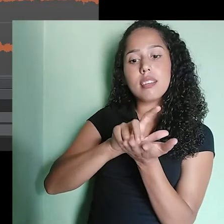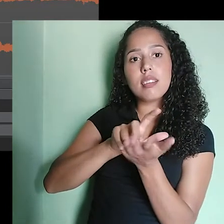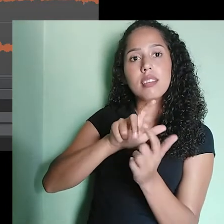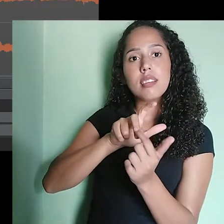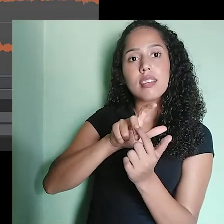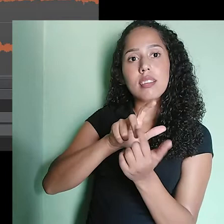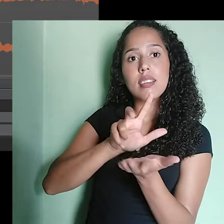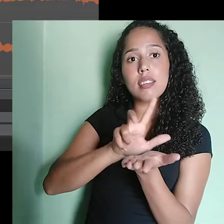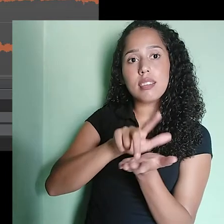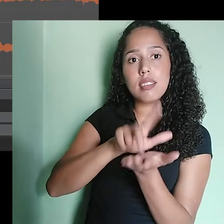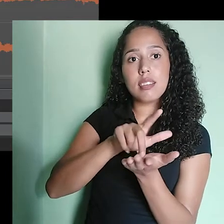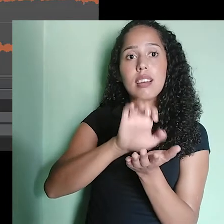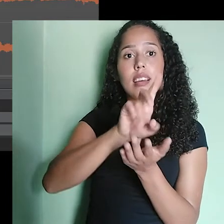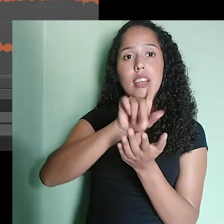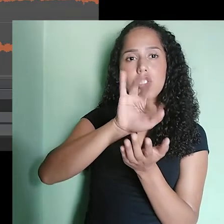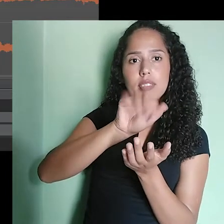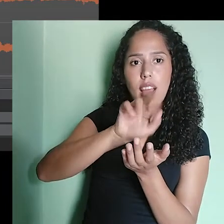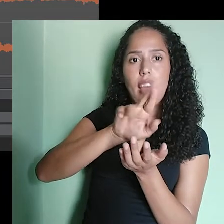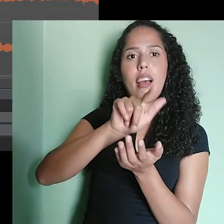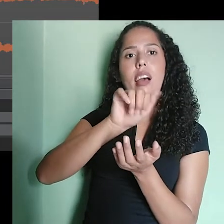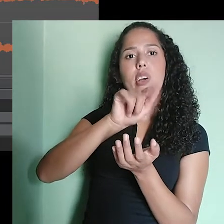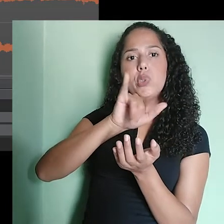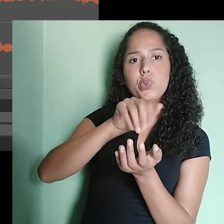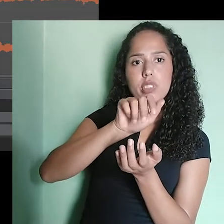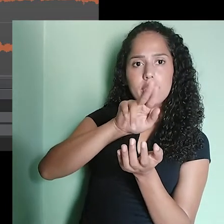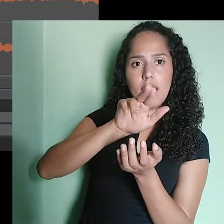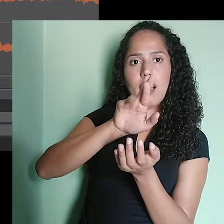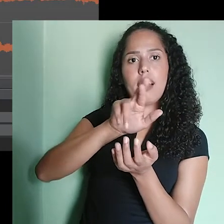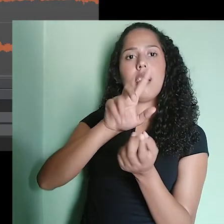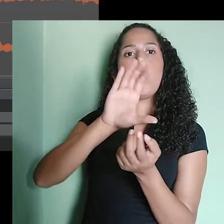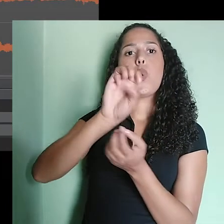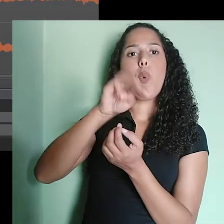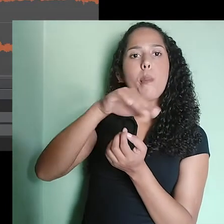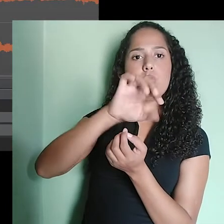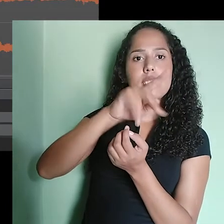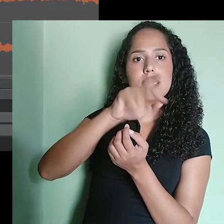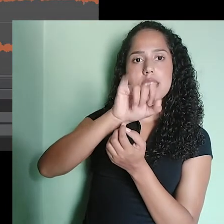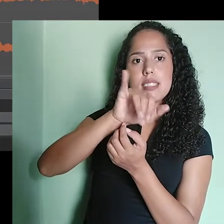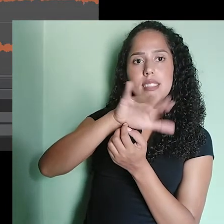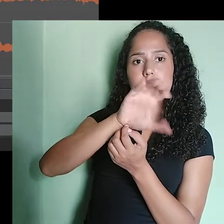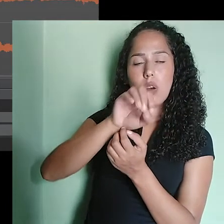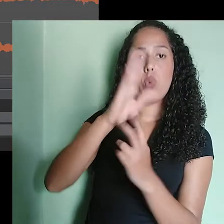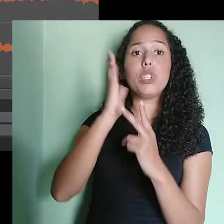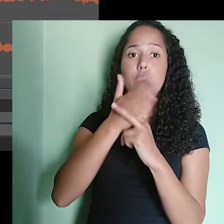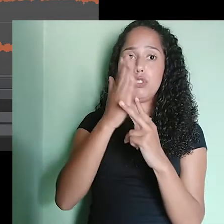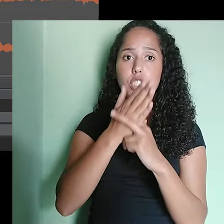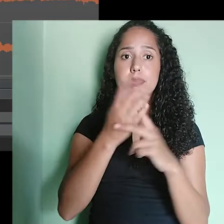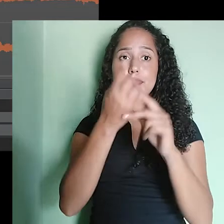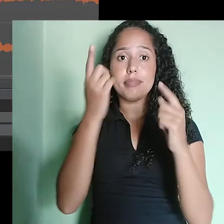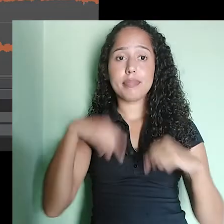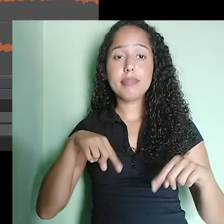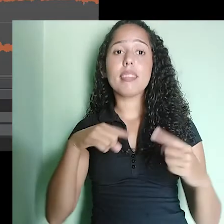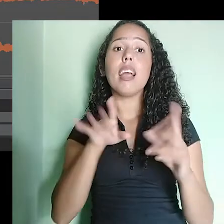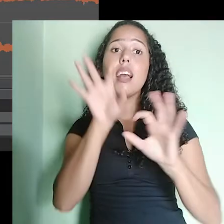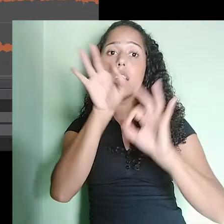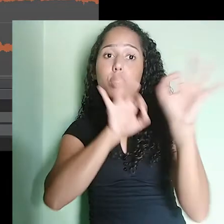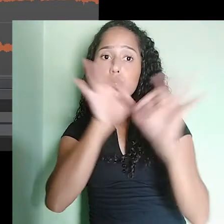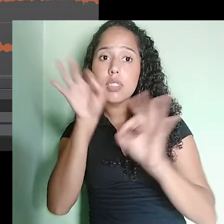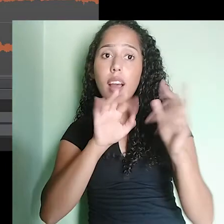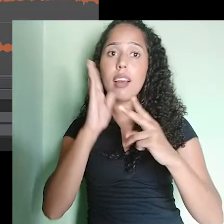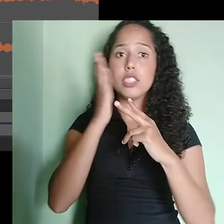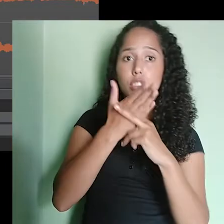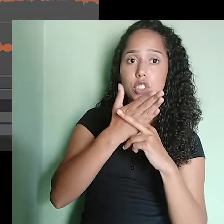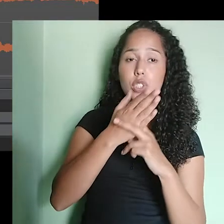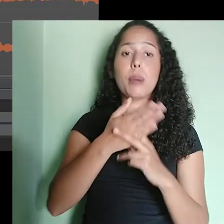tem Editar, Ajustar, Composição e Dividir. Nós vamos trabalhar com Dividir e Ajustar.